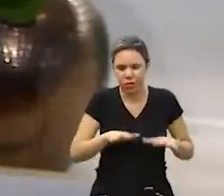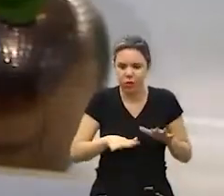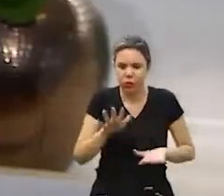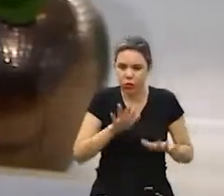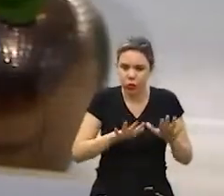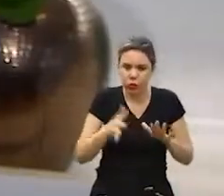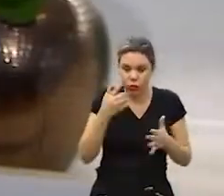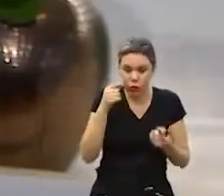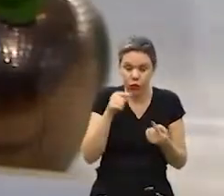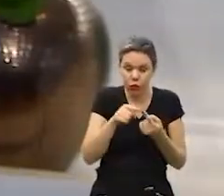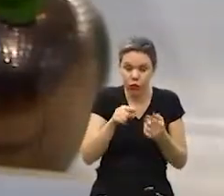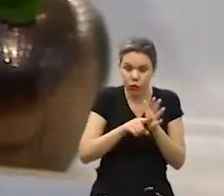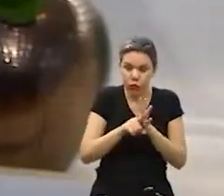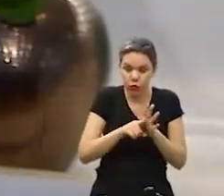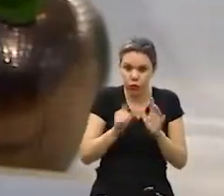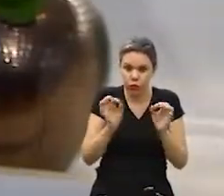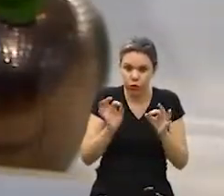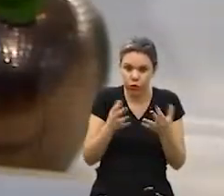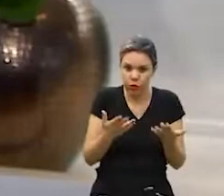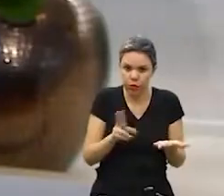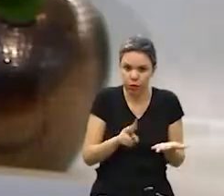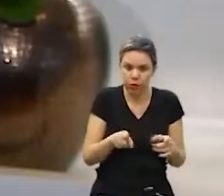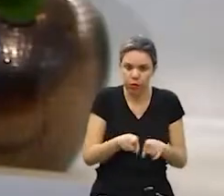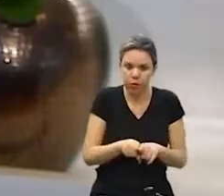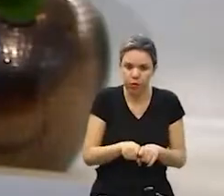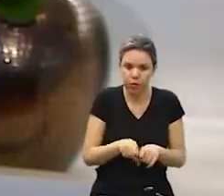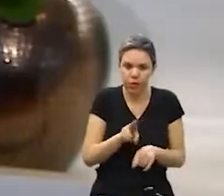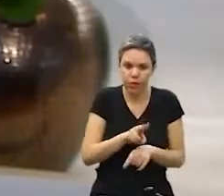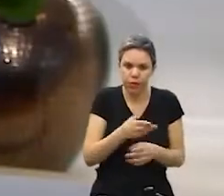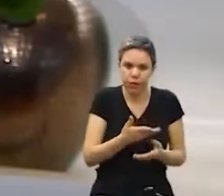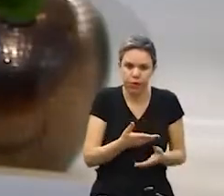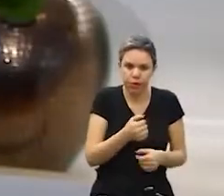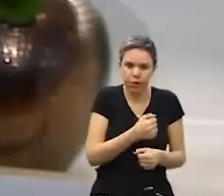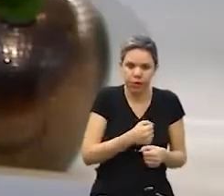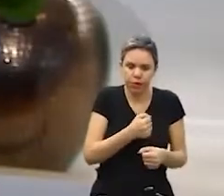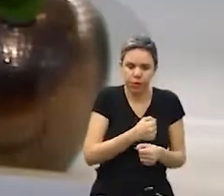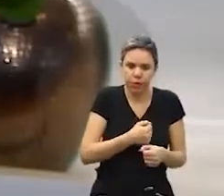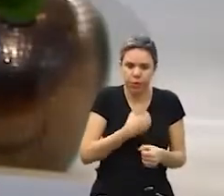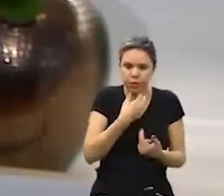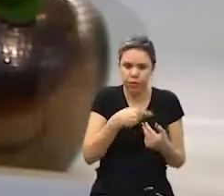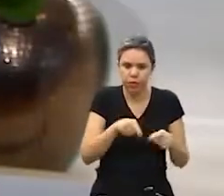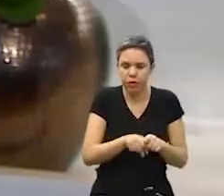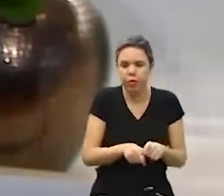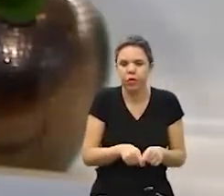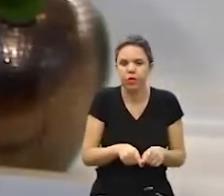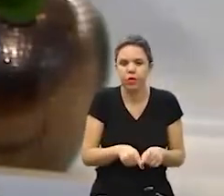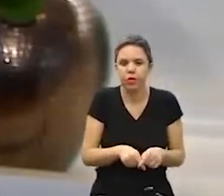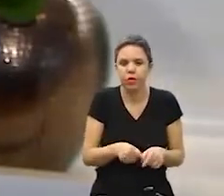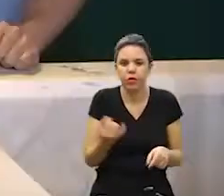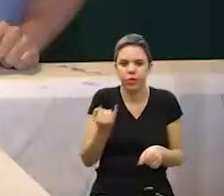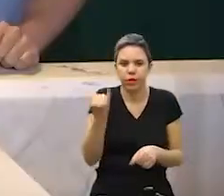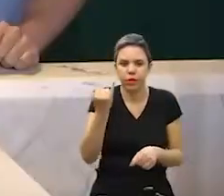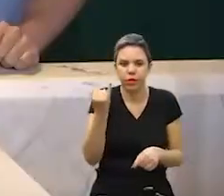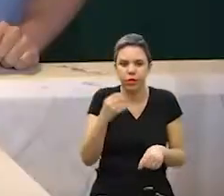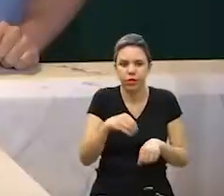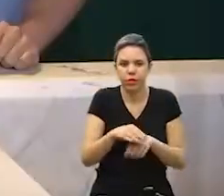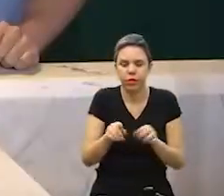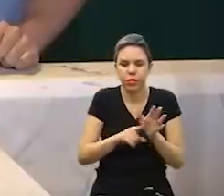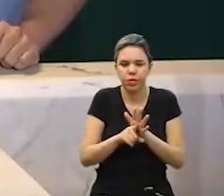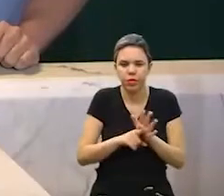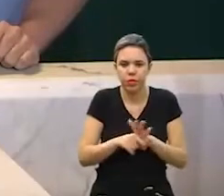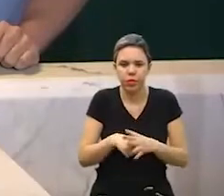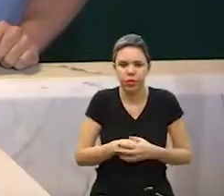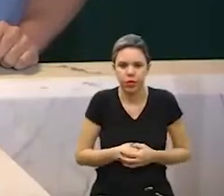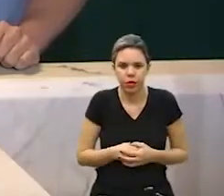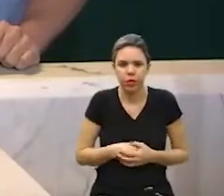estômago. Então, tem que pesquisar quais são as flores que também pode ser usada na culinária e nos coquetéis. Então isso é bem importante nessa